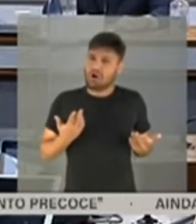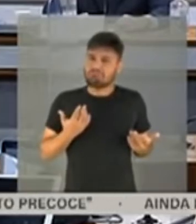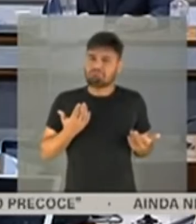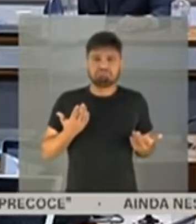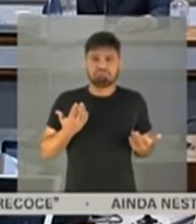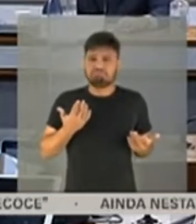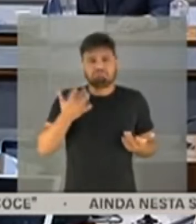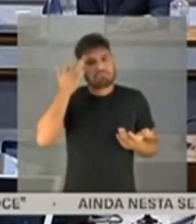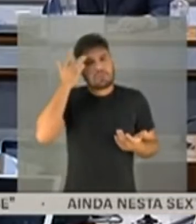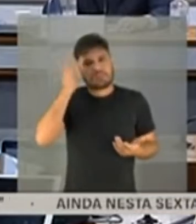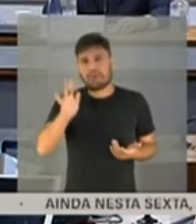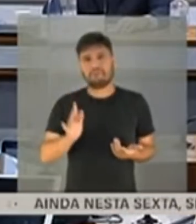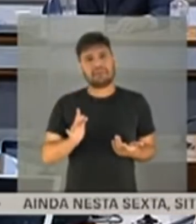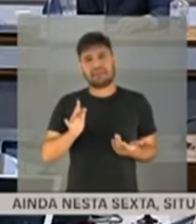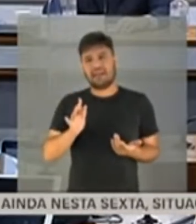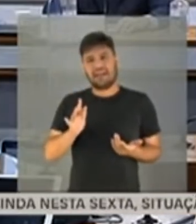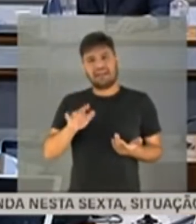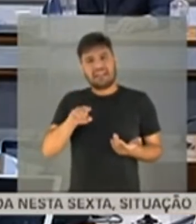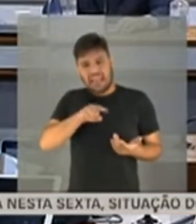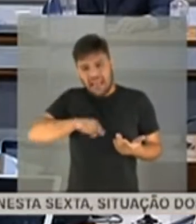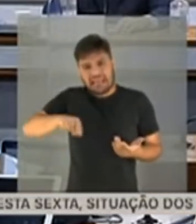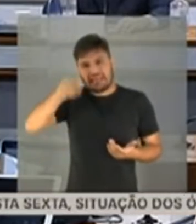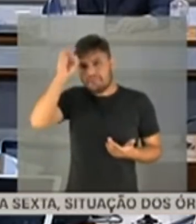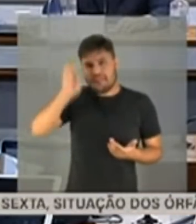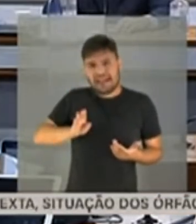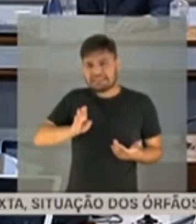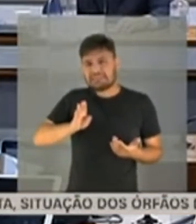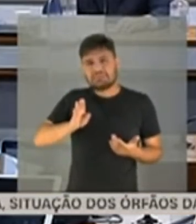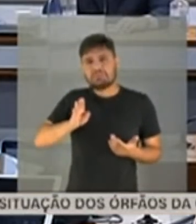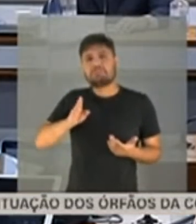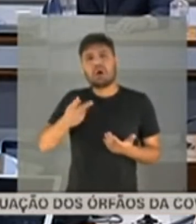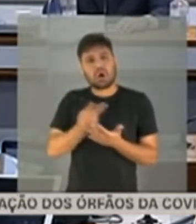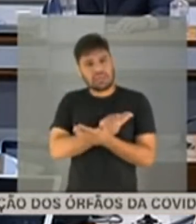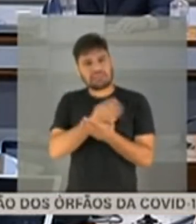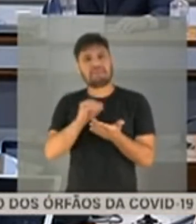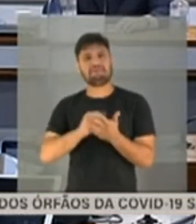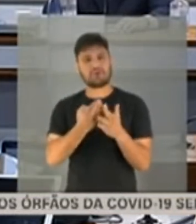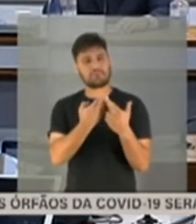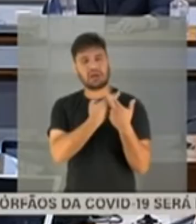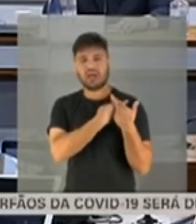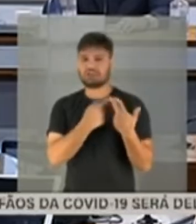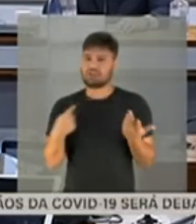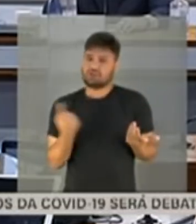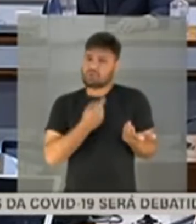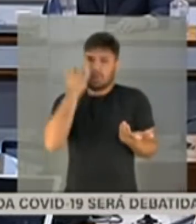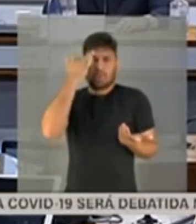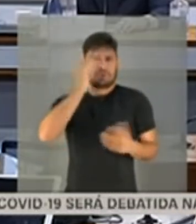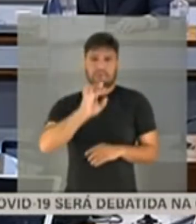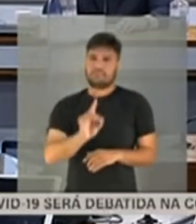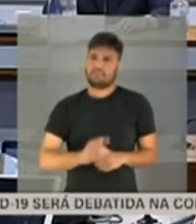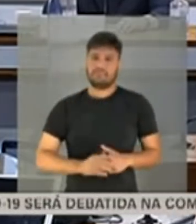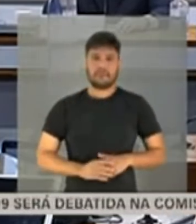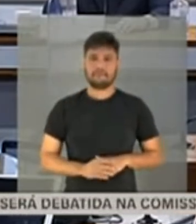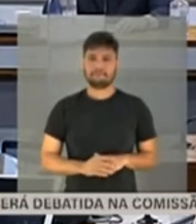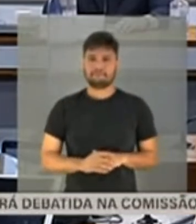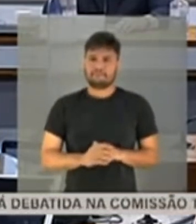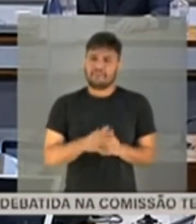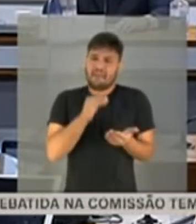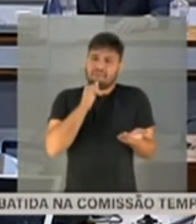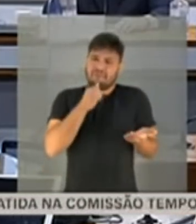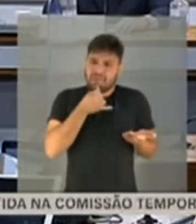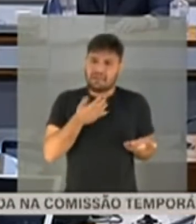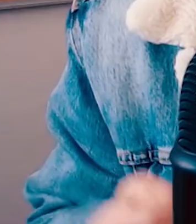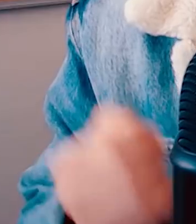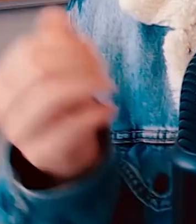médicos são defensores do tal tratamento precoce e eles foram à comissão convidados por senadores governistas que estão